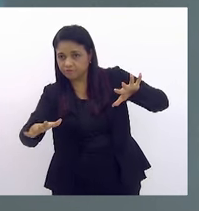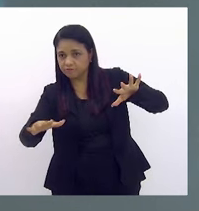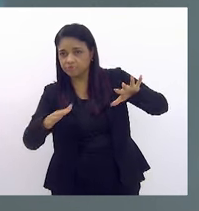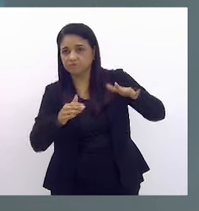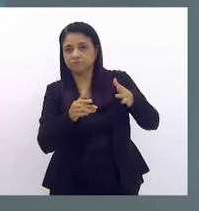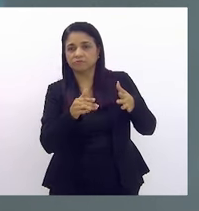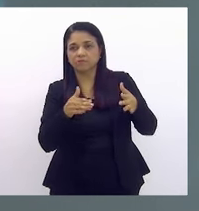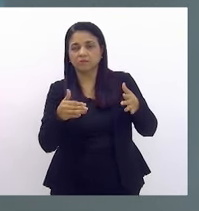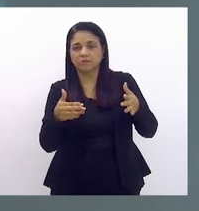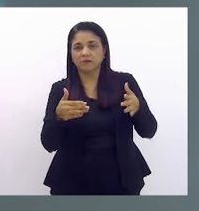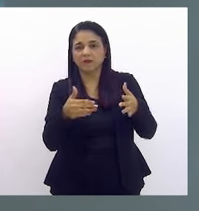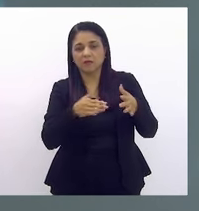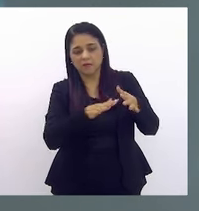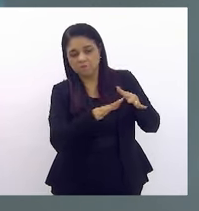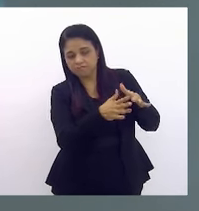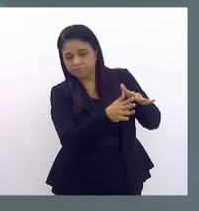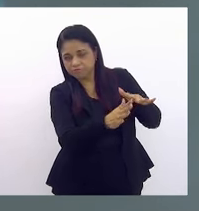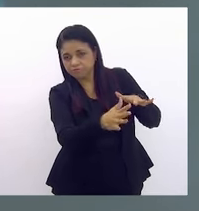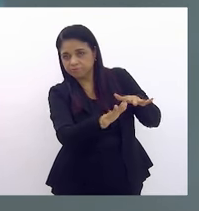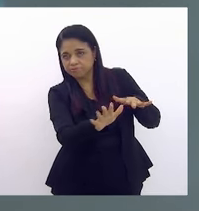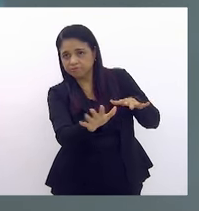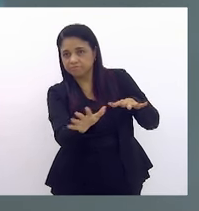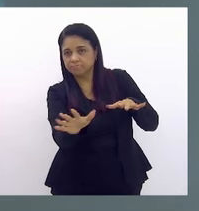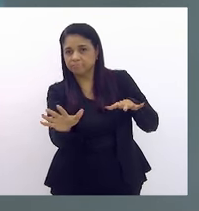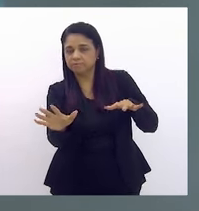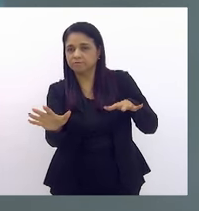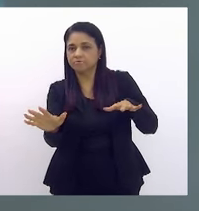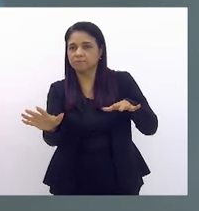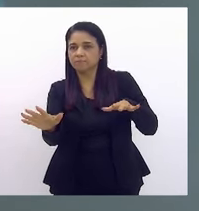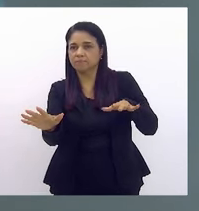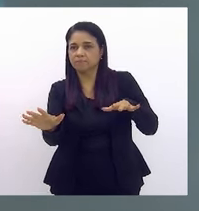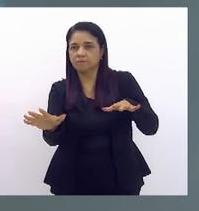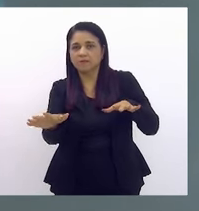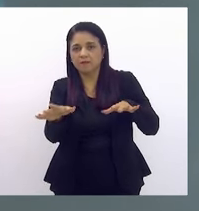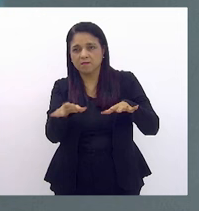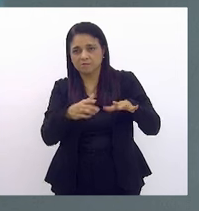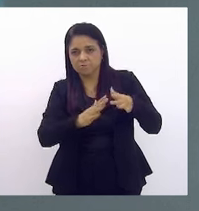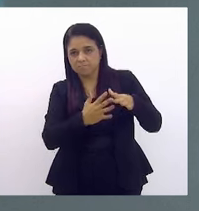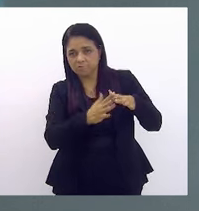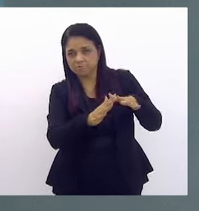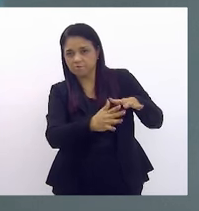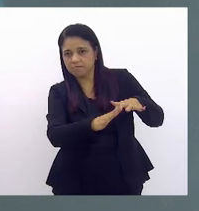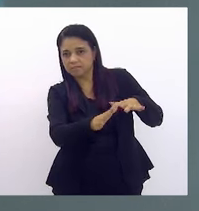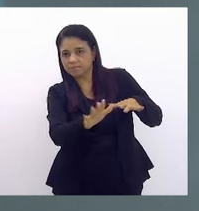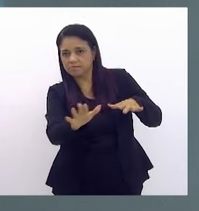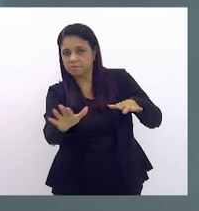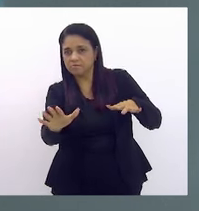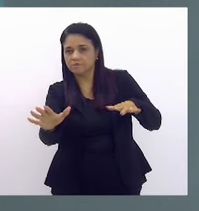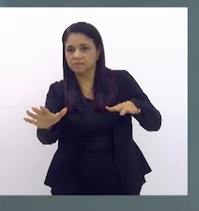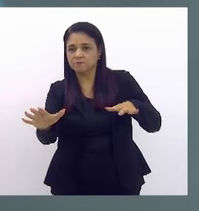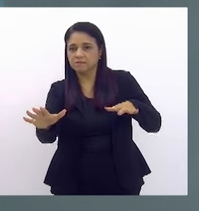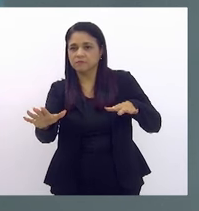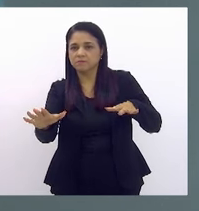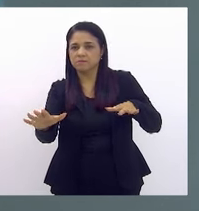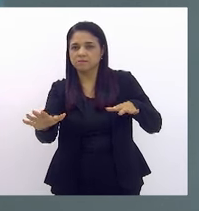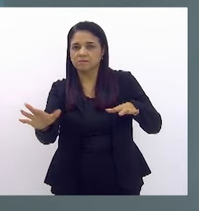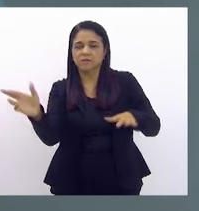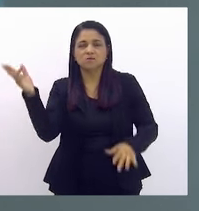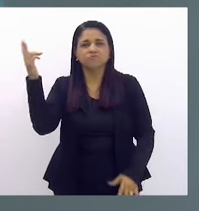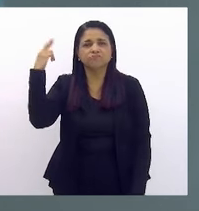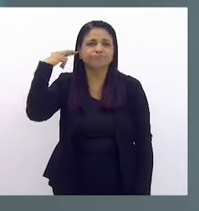chega aqui na Brava, na Lagoa Brava, a partir daqui, esse canal da costa que virou...